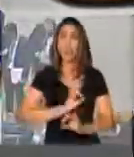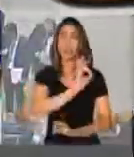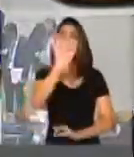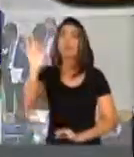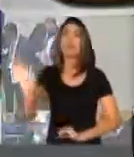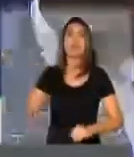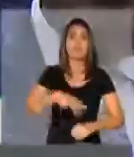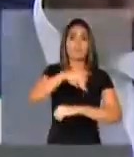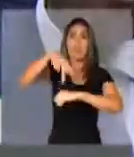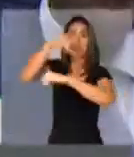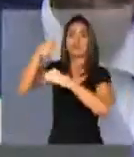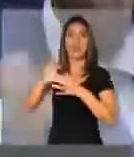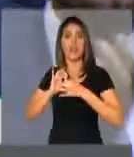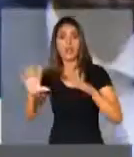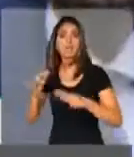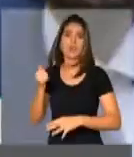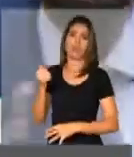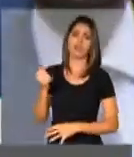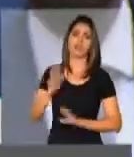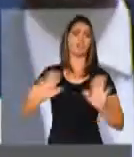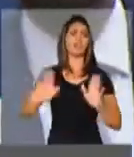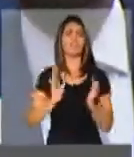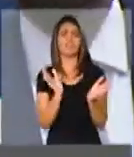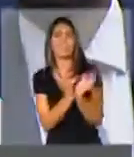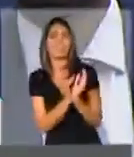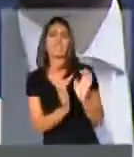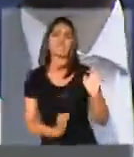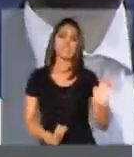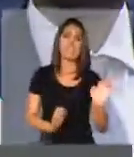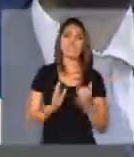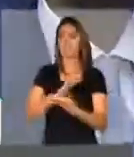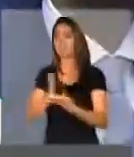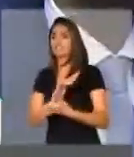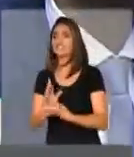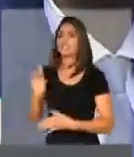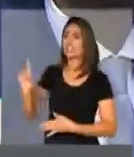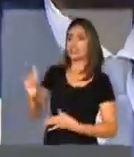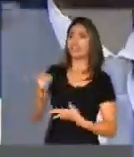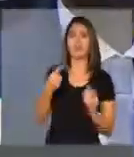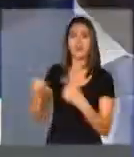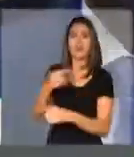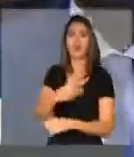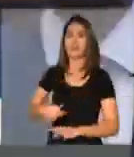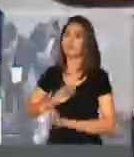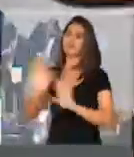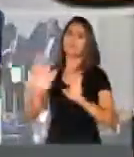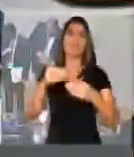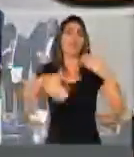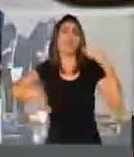independente das posições de governo, de oposição, de direita e de esquerda, ninguém está concordando com a orientação nossa, não. Senhor presidente.